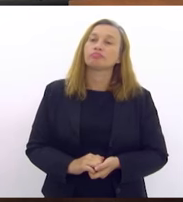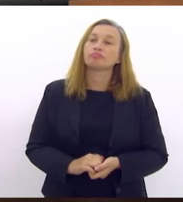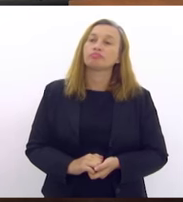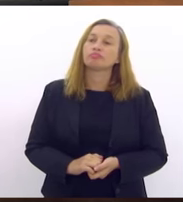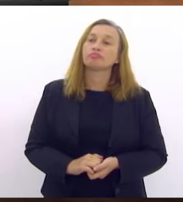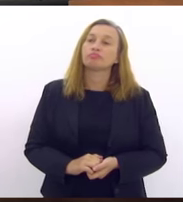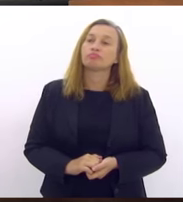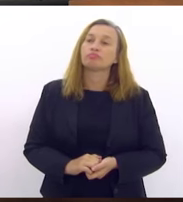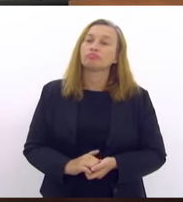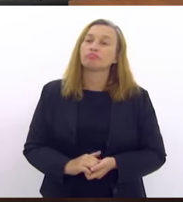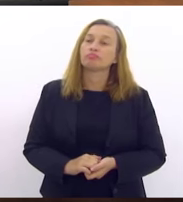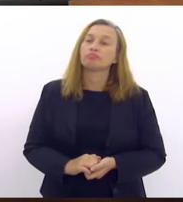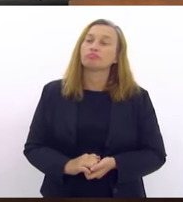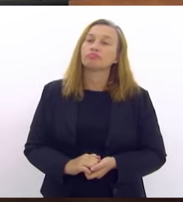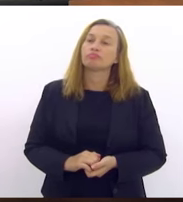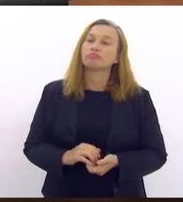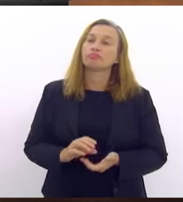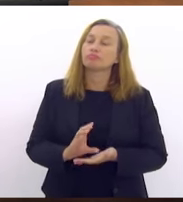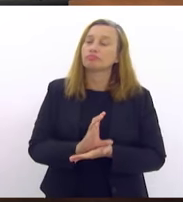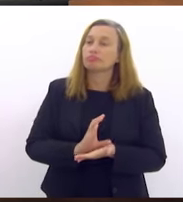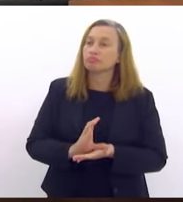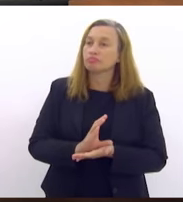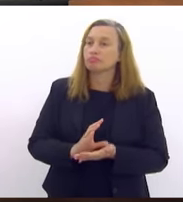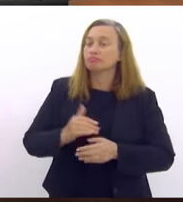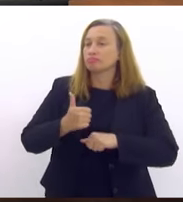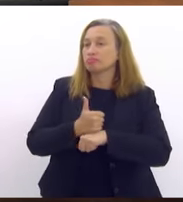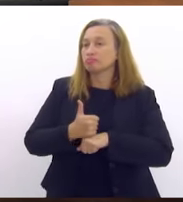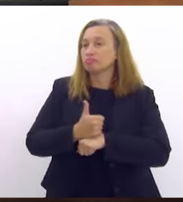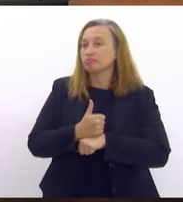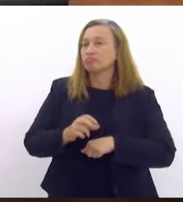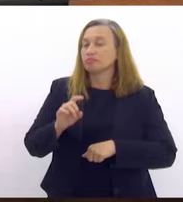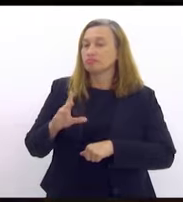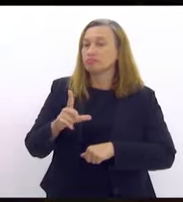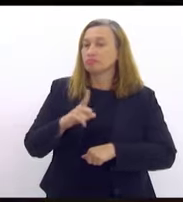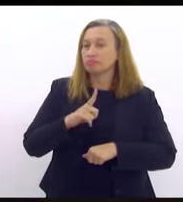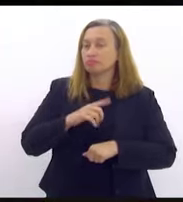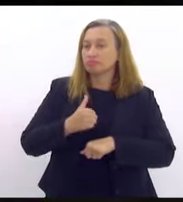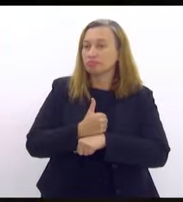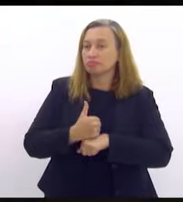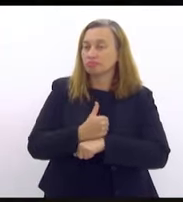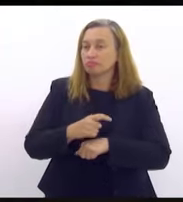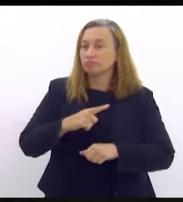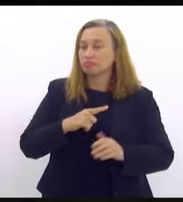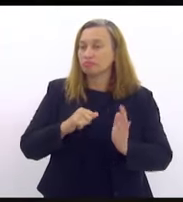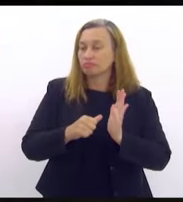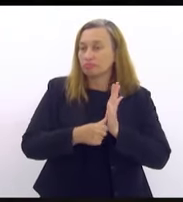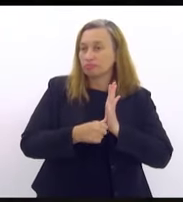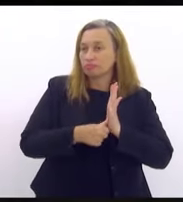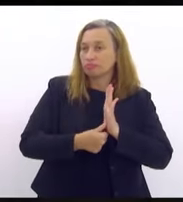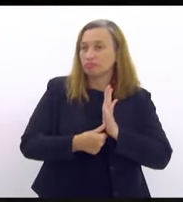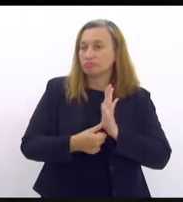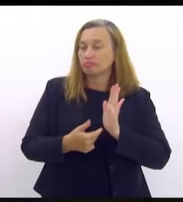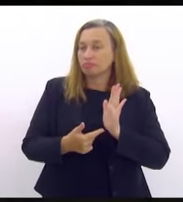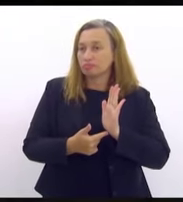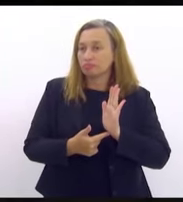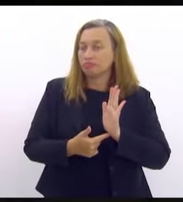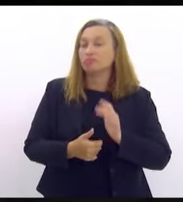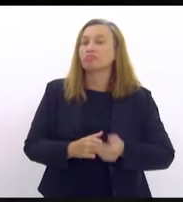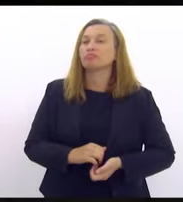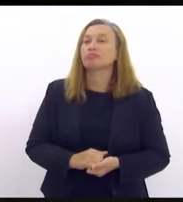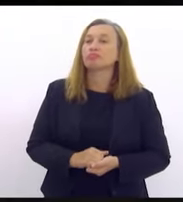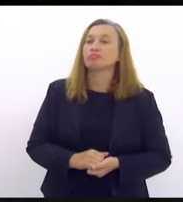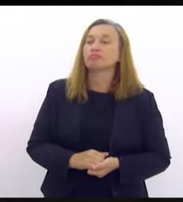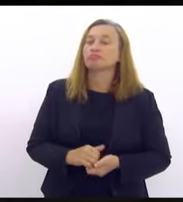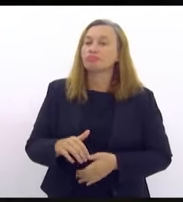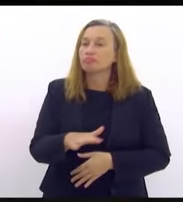o para um conselho profissional só se exerce a profissão se tiver a carteira eh no no campo